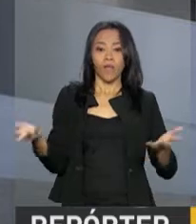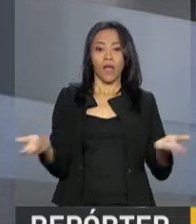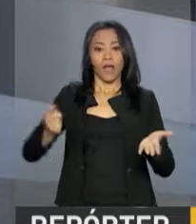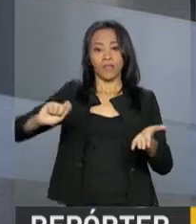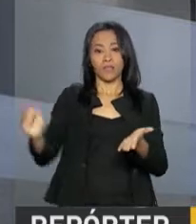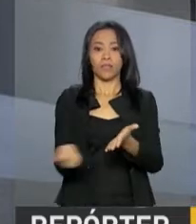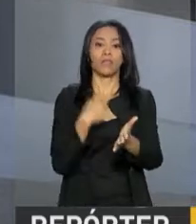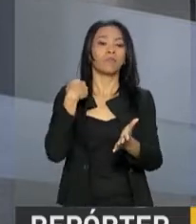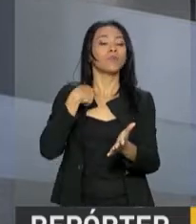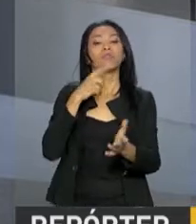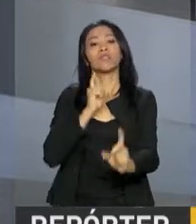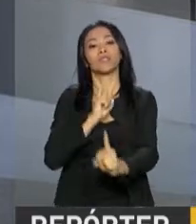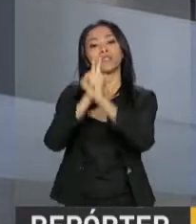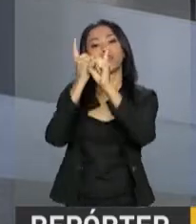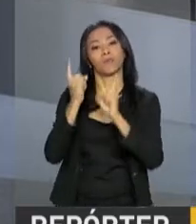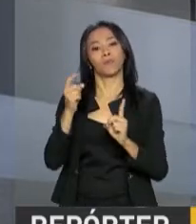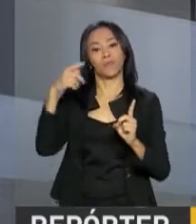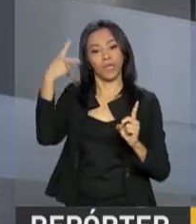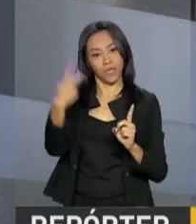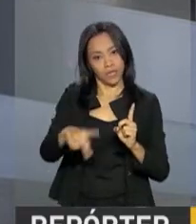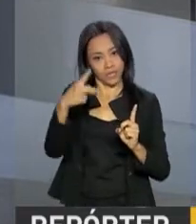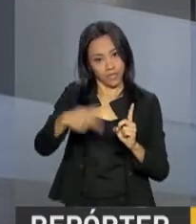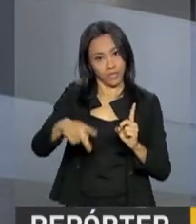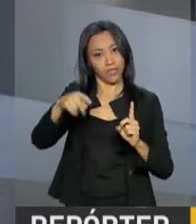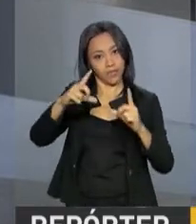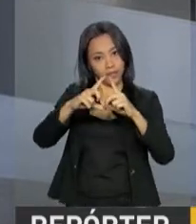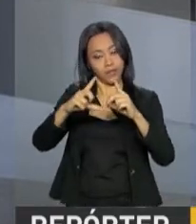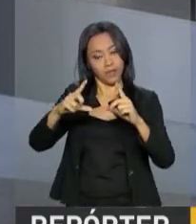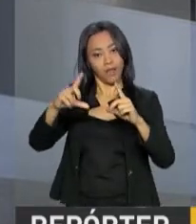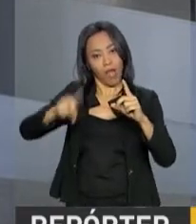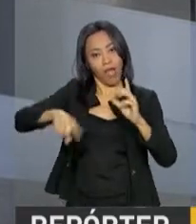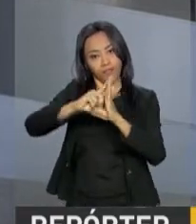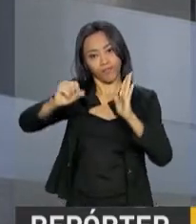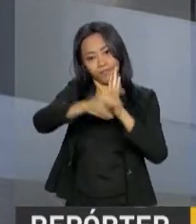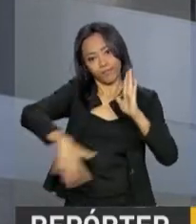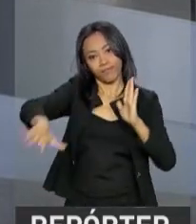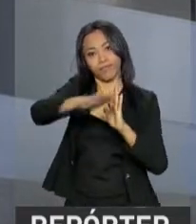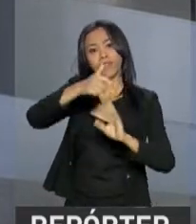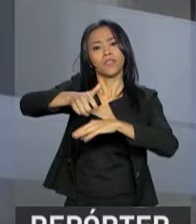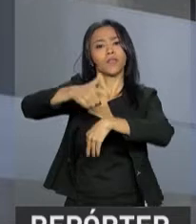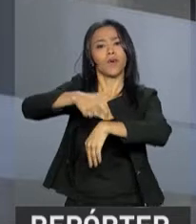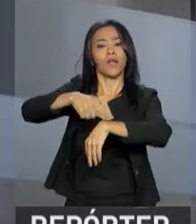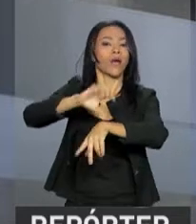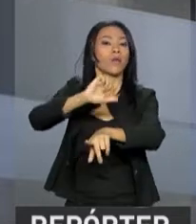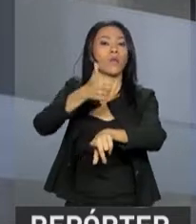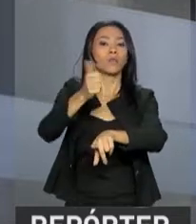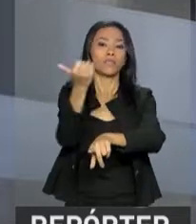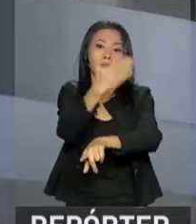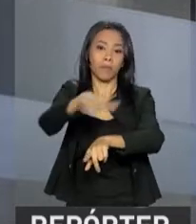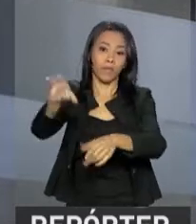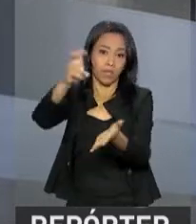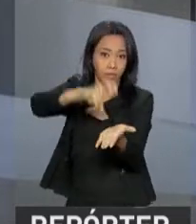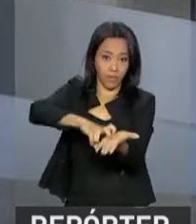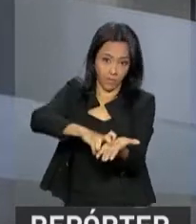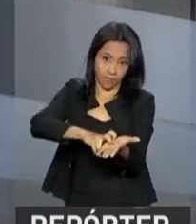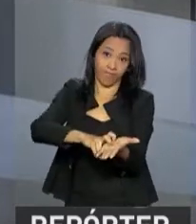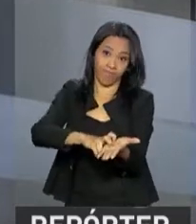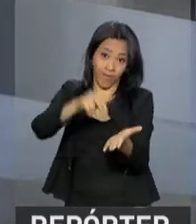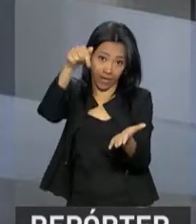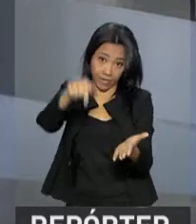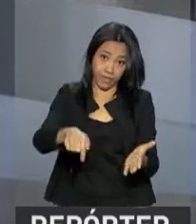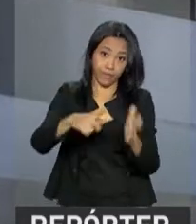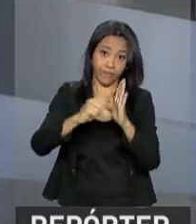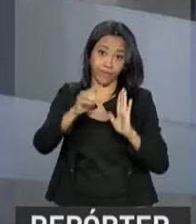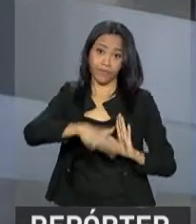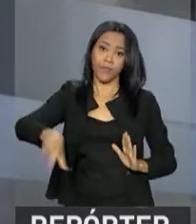deste decreto vai ocorrer aqui no palácio do planalto logo mais às 11 e meia da manhã no salão leste a